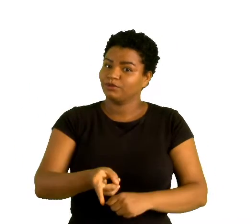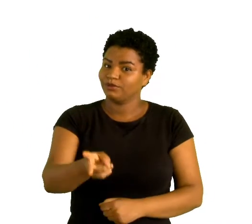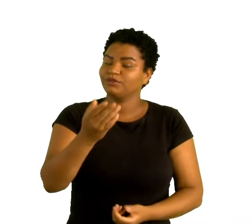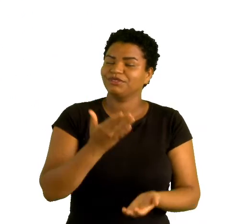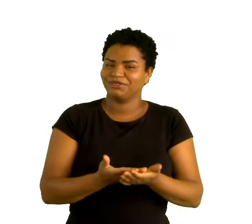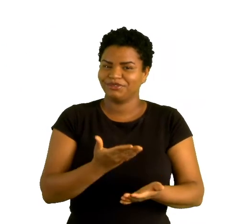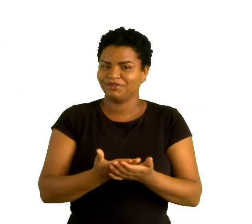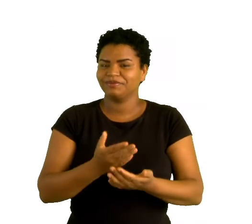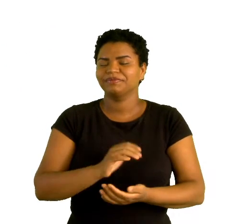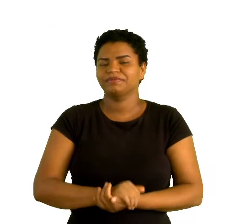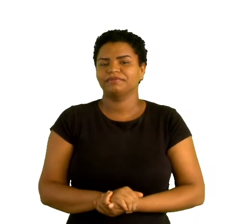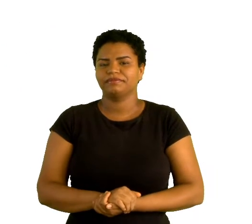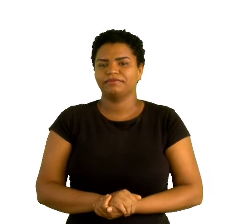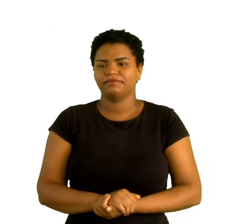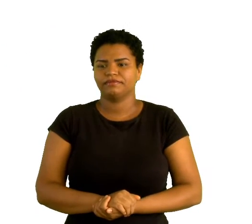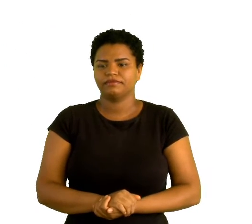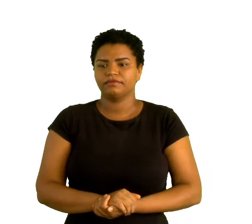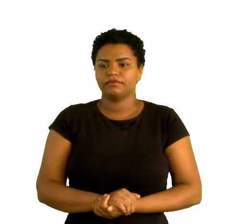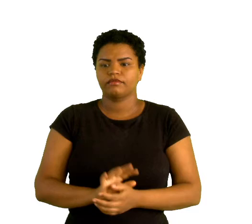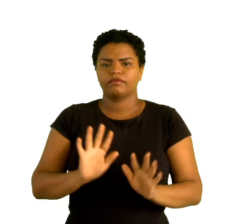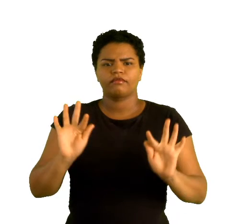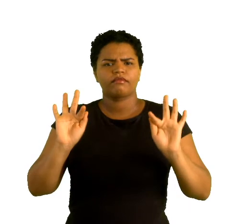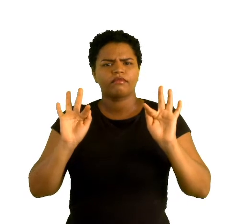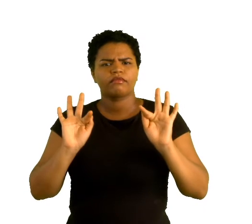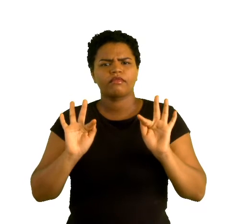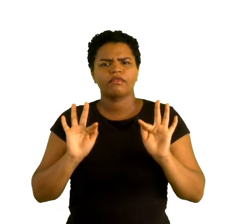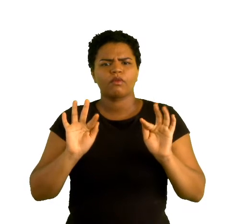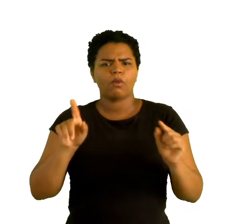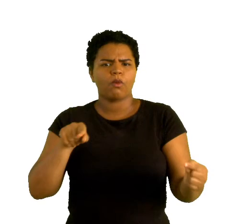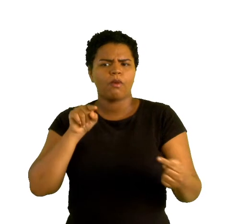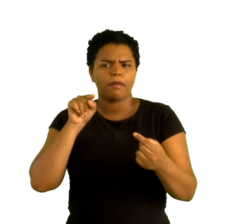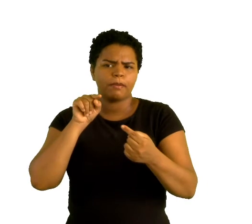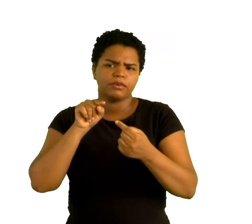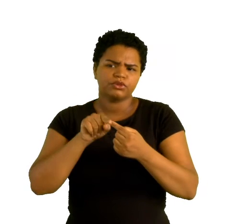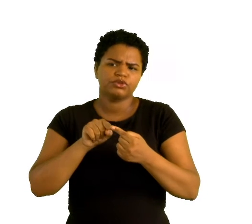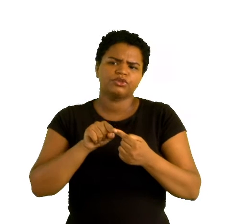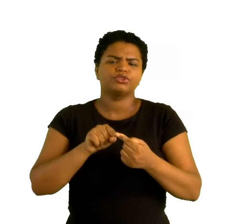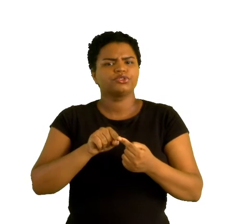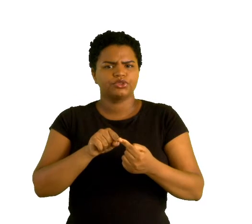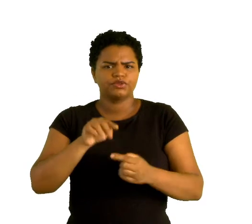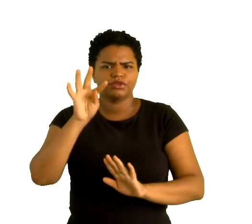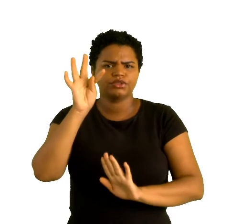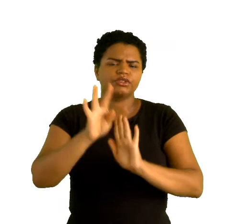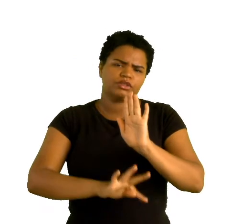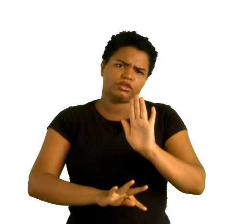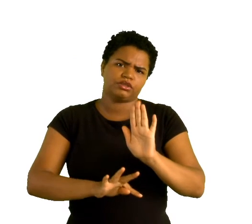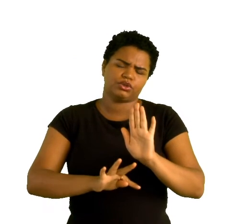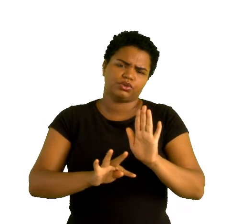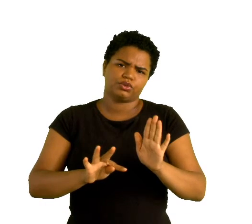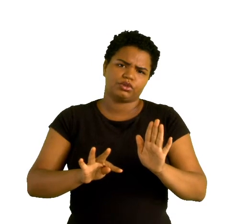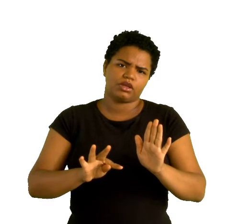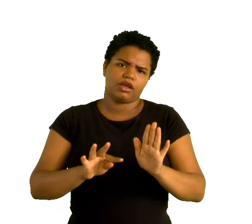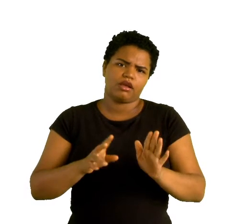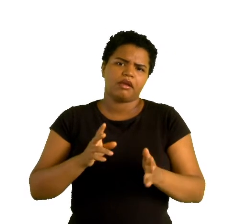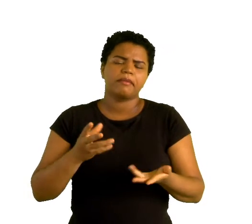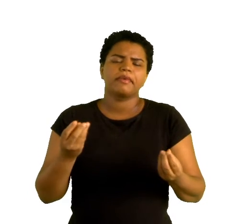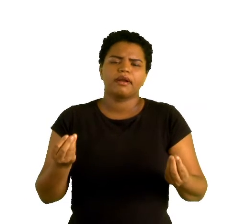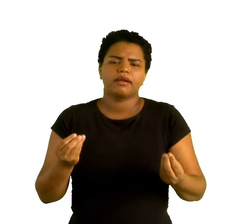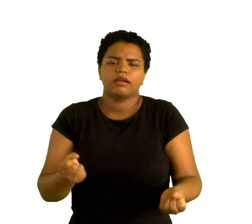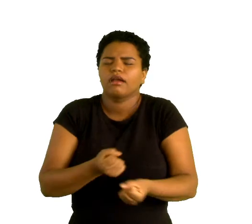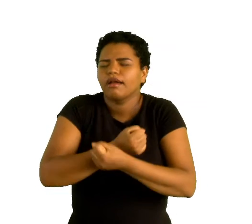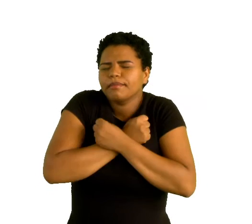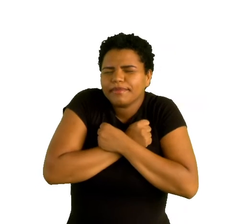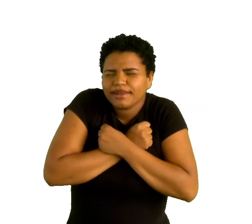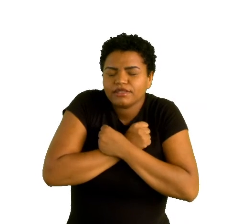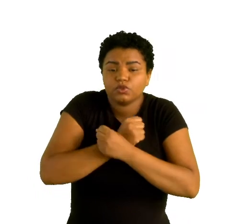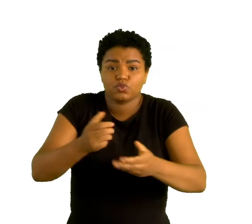estudos? Qual é a finalidade desse texto? Ele serve para quê? Para dar um abraço? Dar um